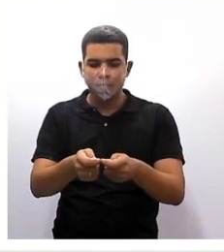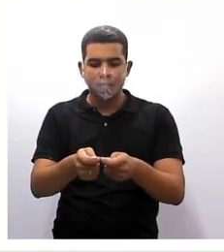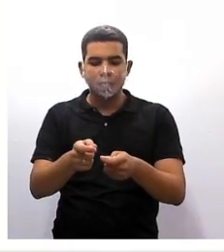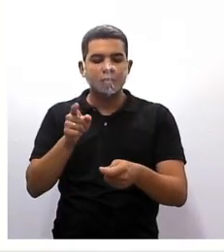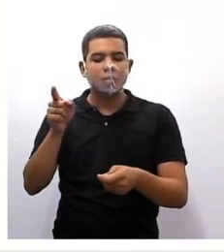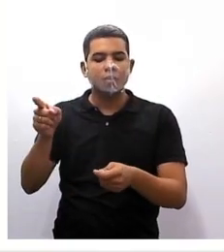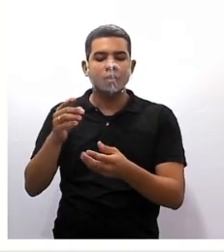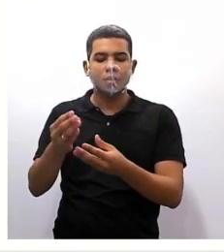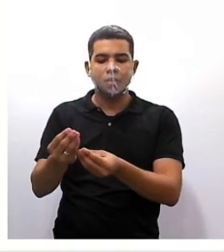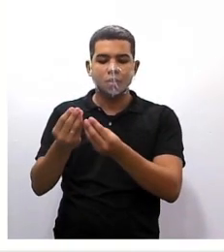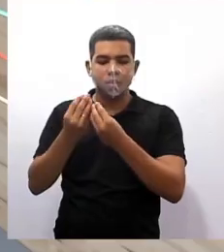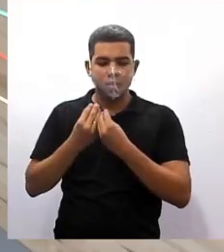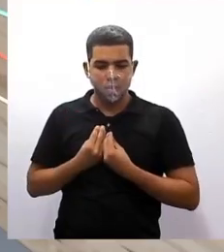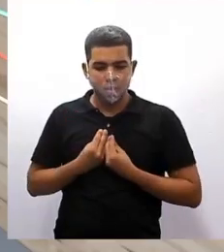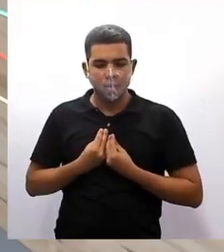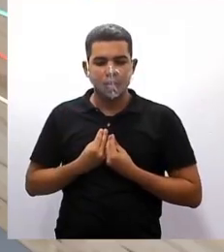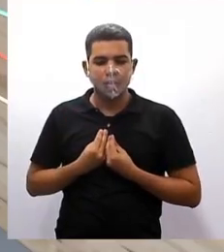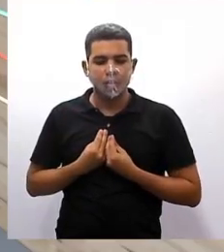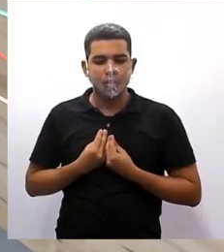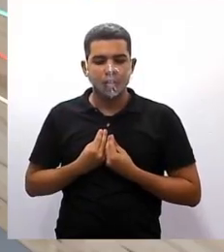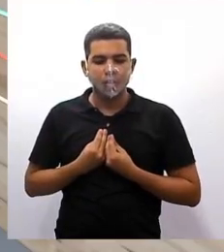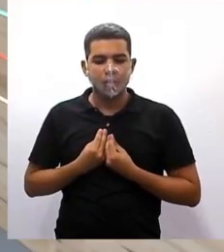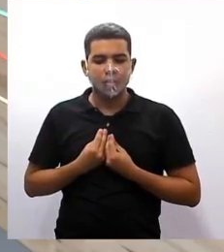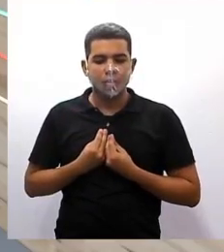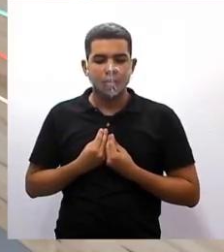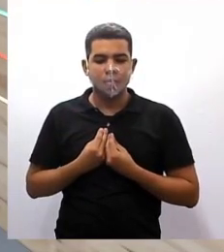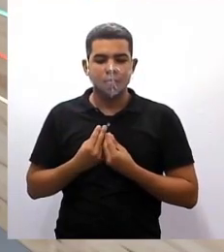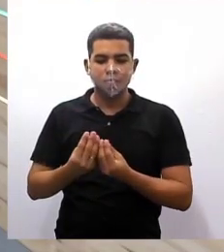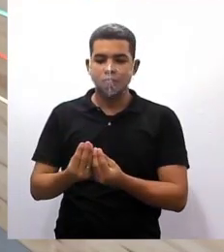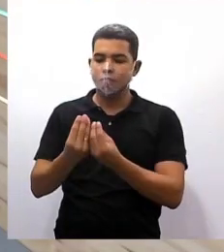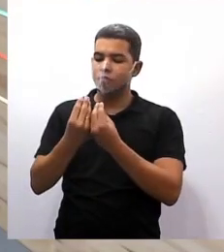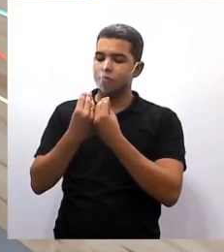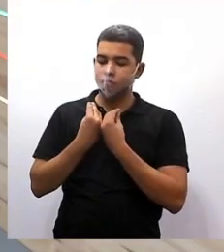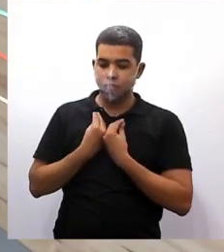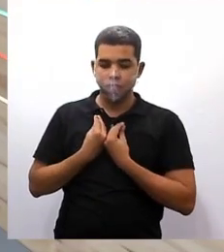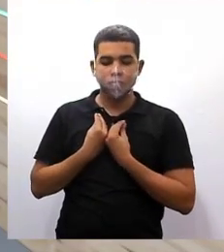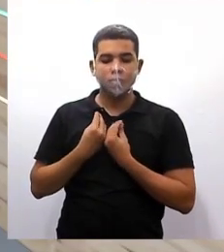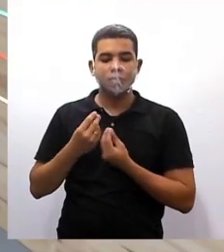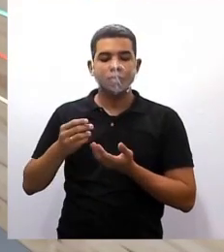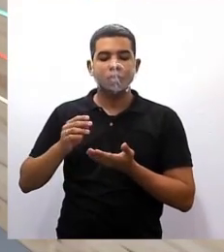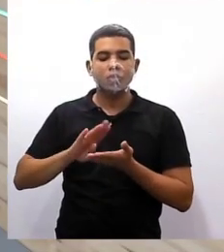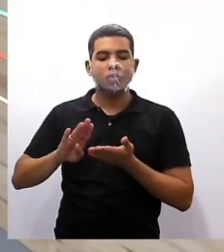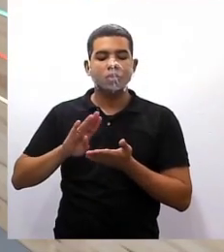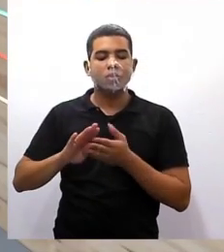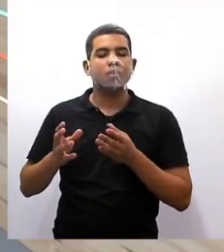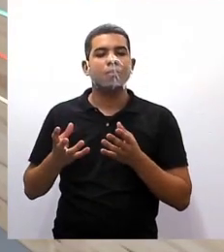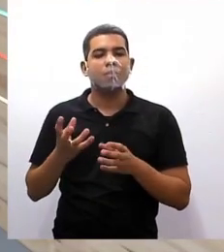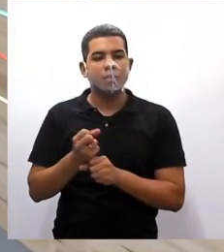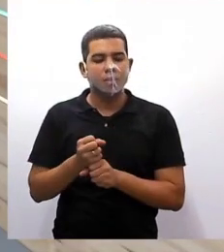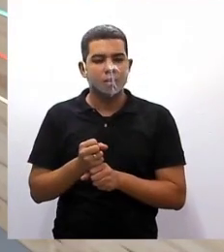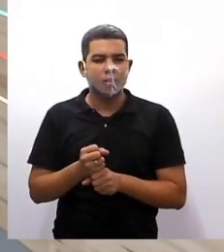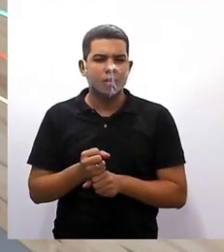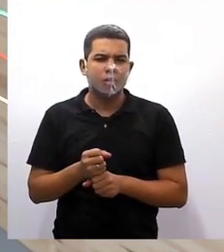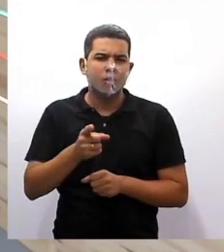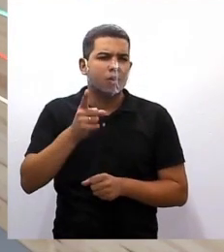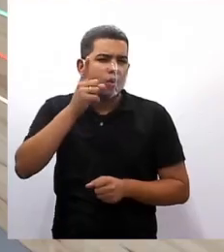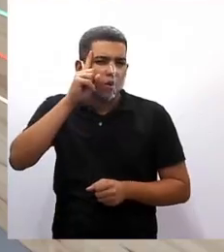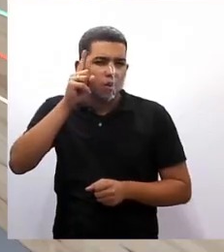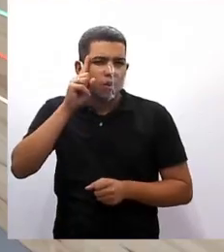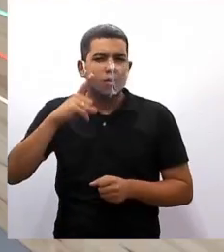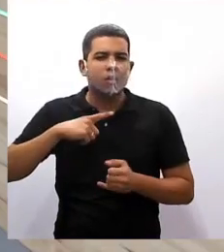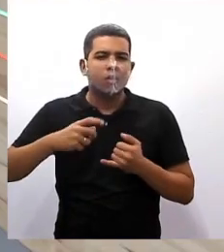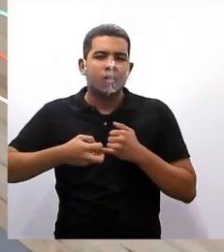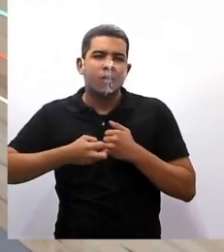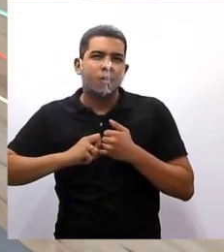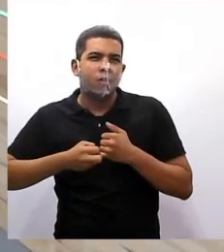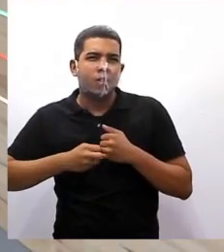essa questão é do dia a dia na nossa vida. Então, você pode dizer, eu quero 5 kg de feijão, 3 kg de